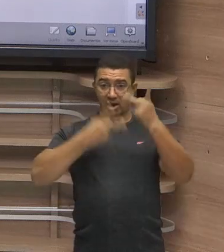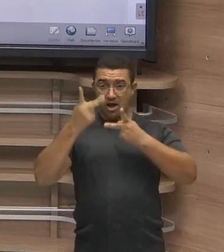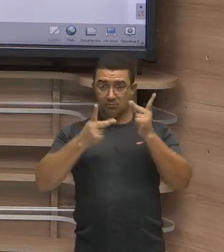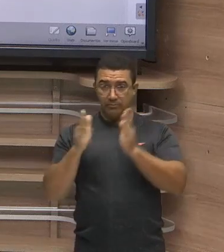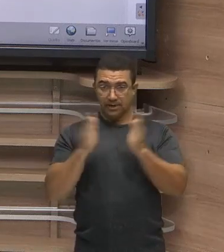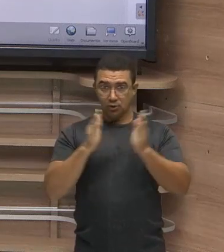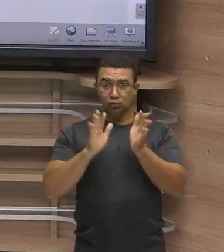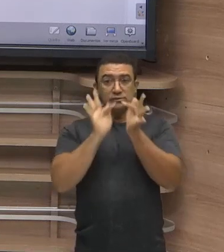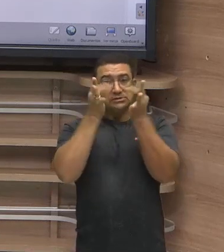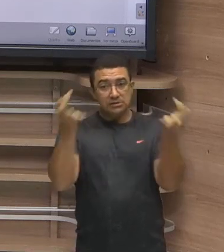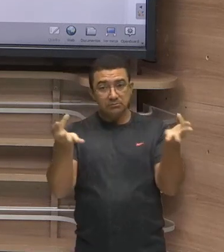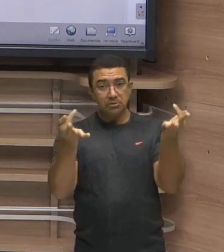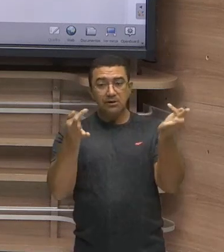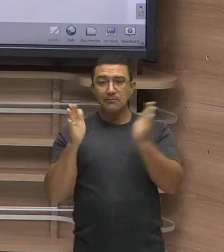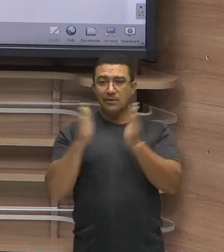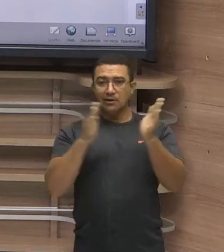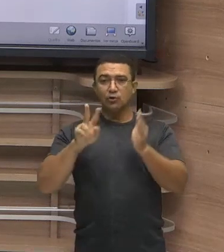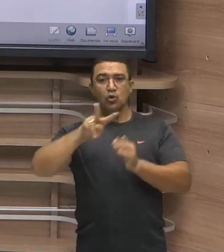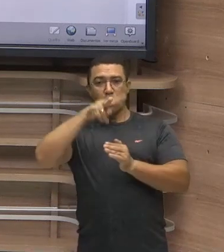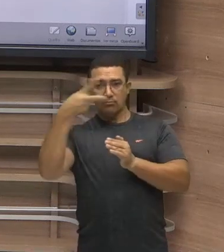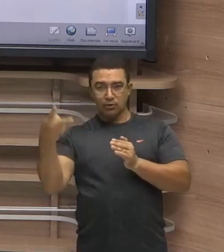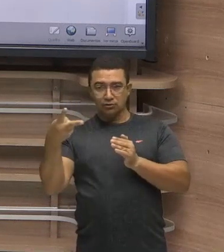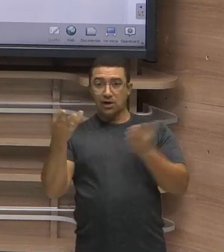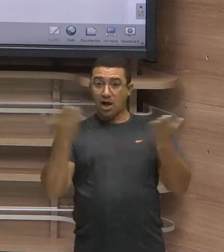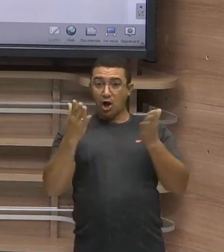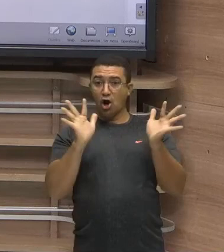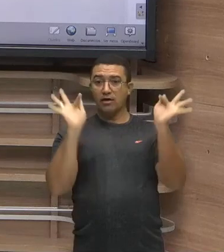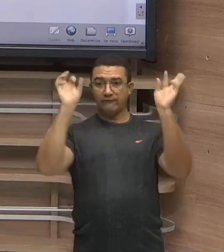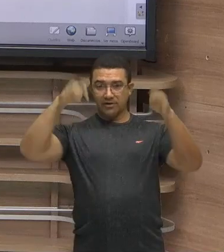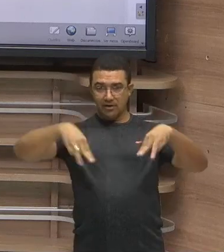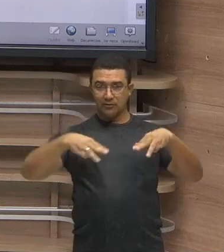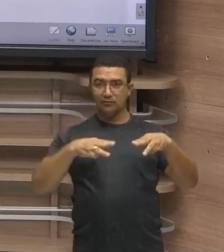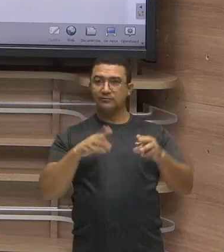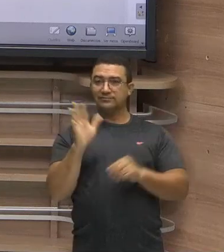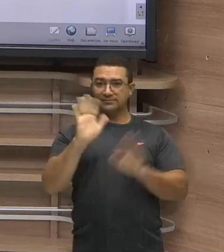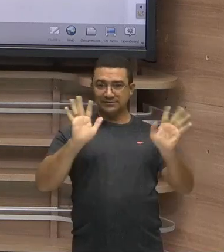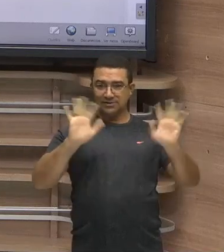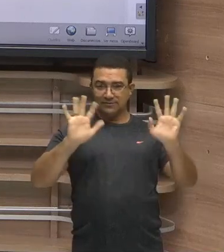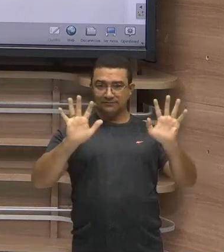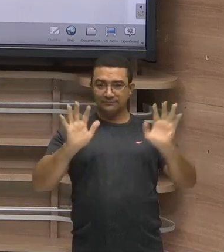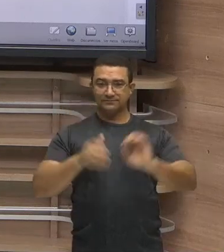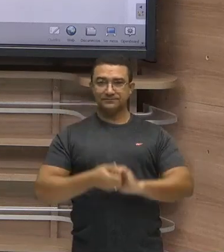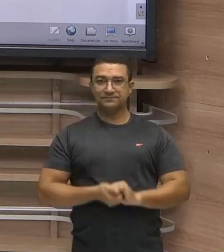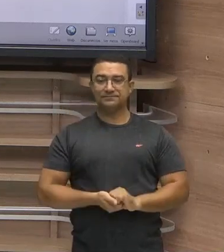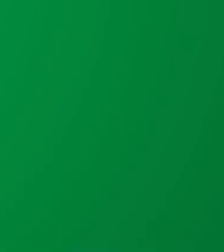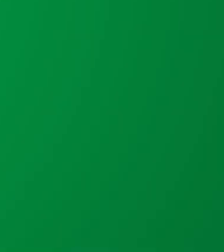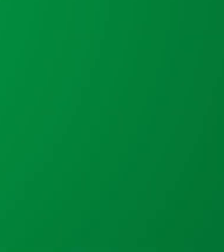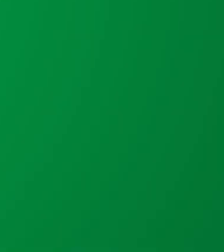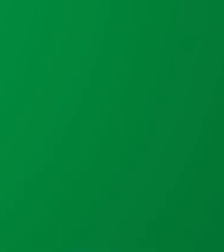período composto, e por aqui nós vamos ficar até uma próxima oportunidade. Tchau!